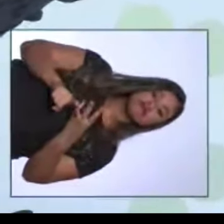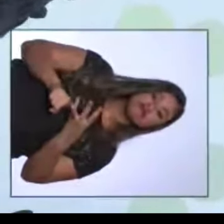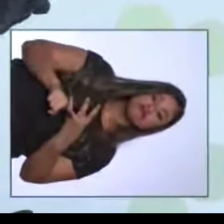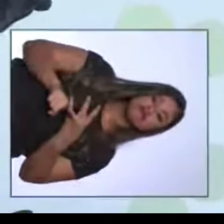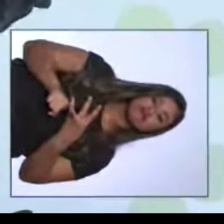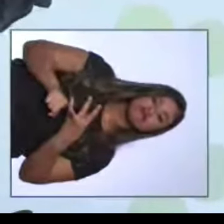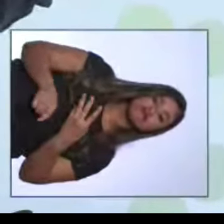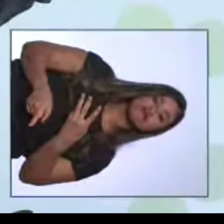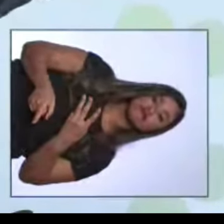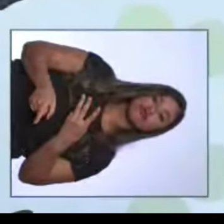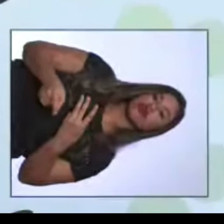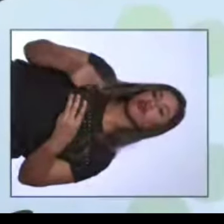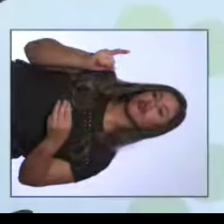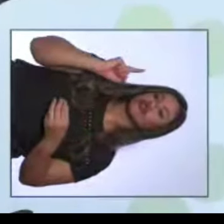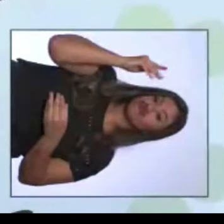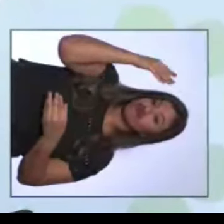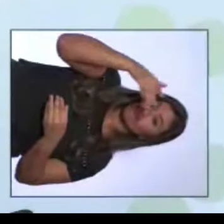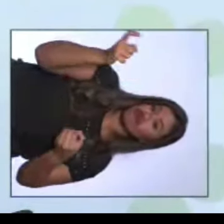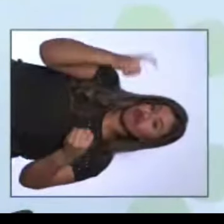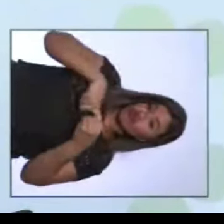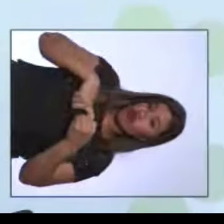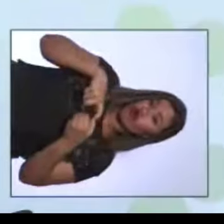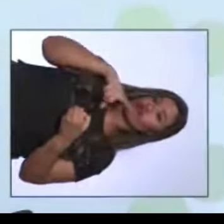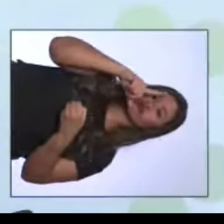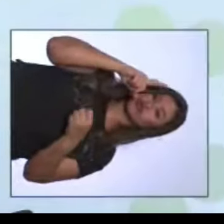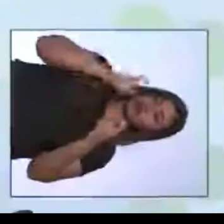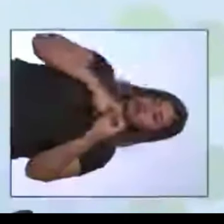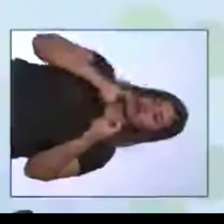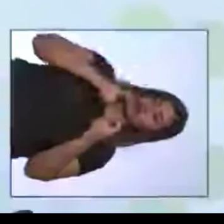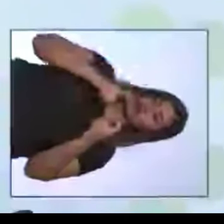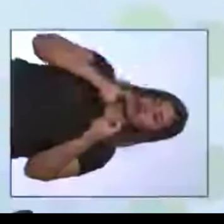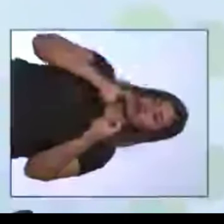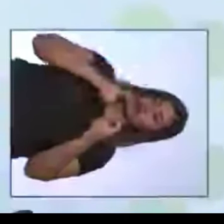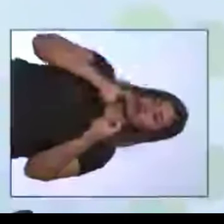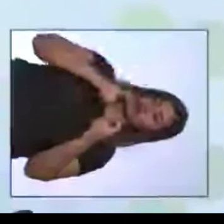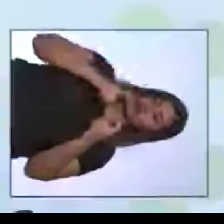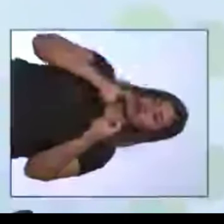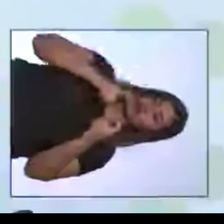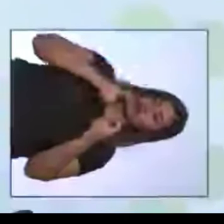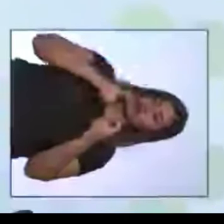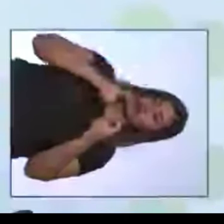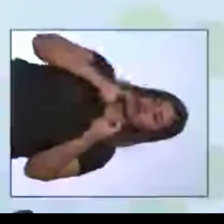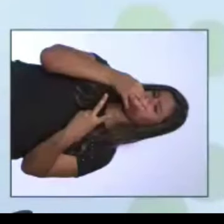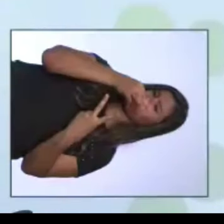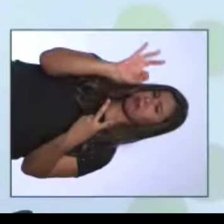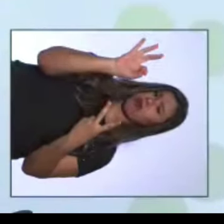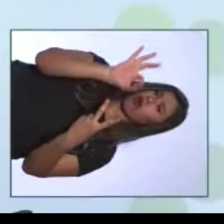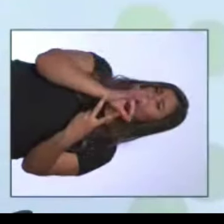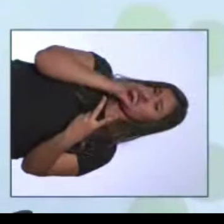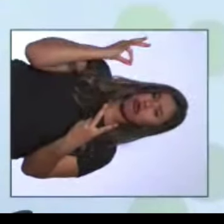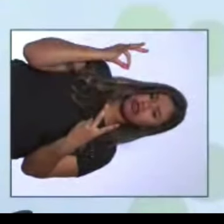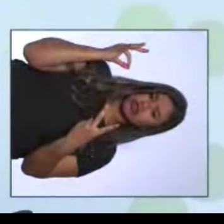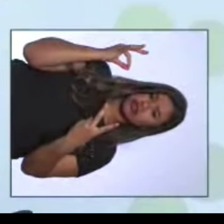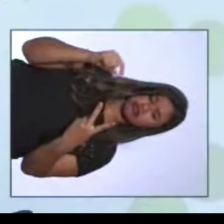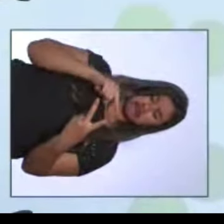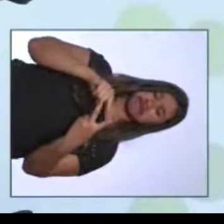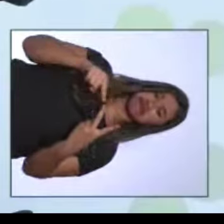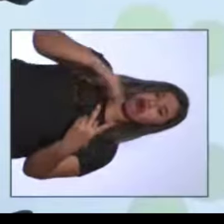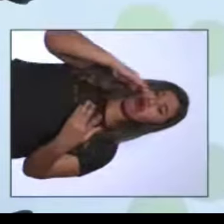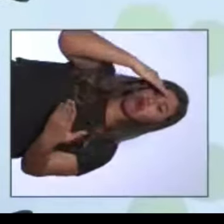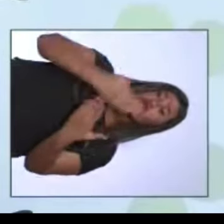fazer uma consulta, e ambos os caminhos podem funcionar, tá? Agora, qual é o mais confiável?